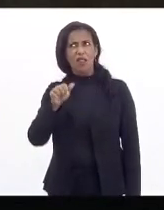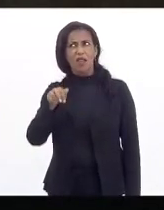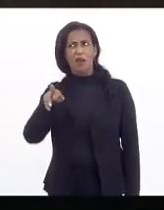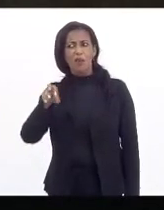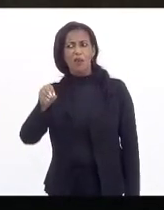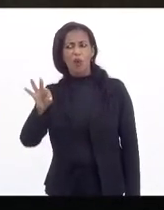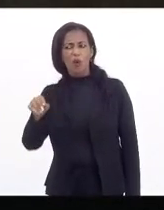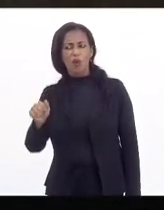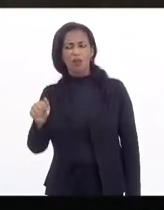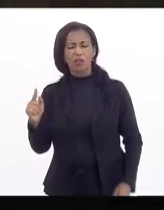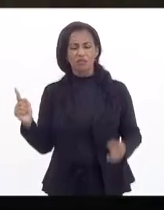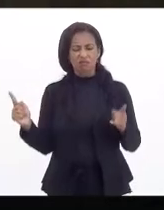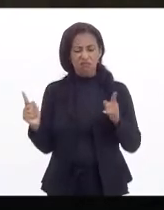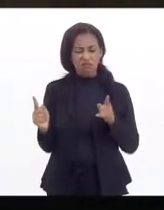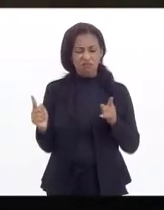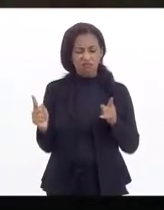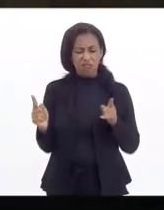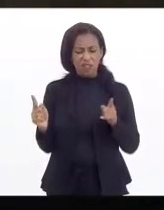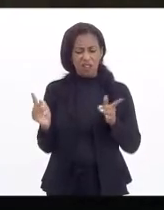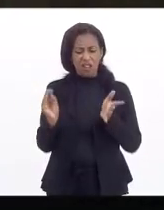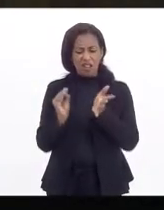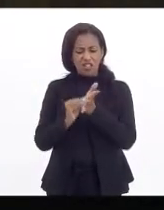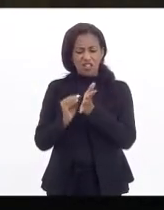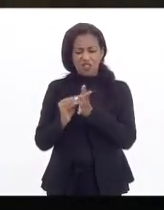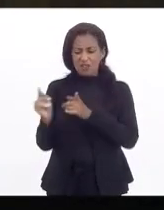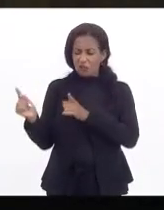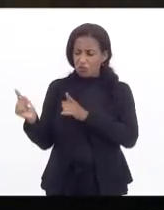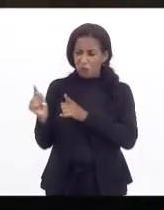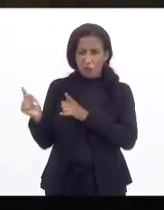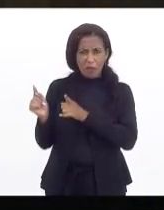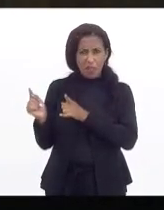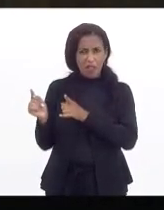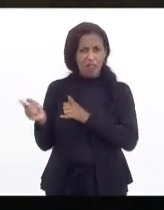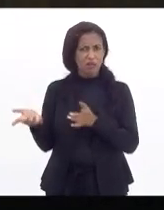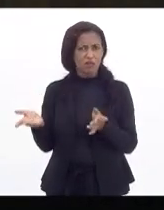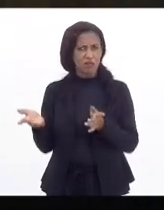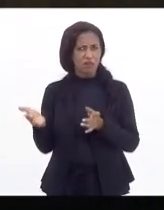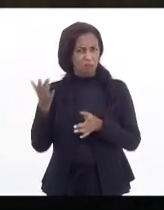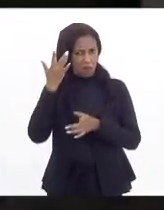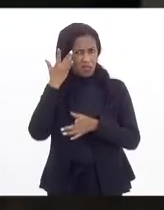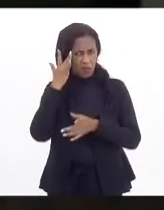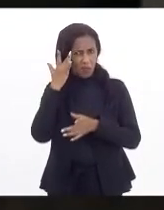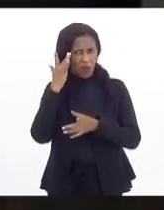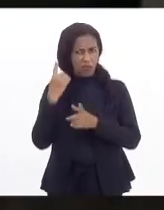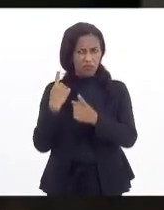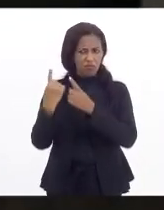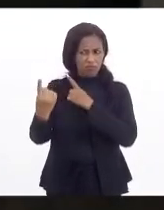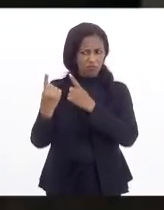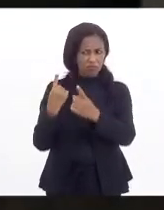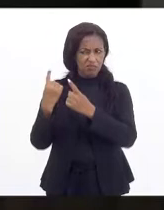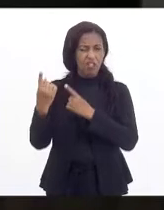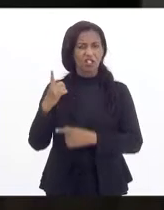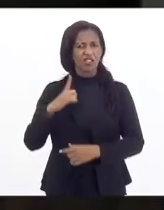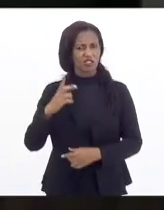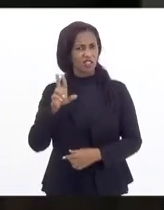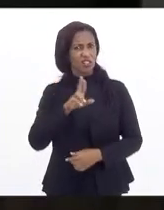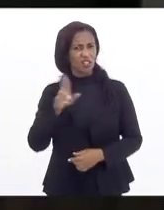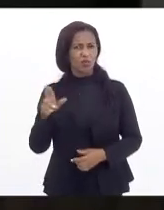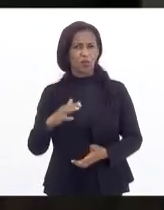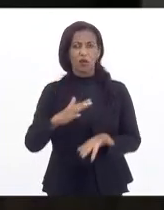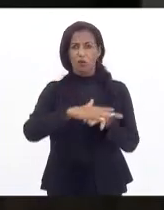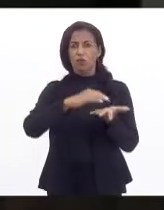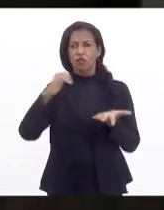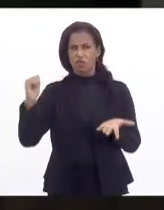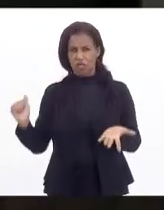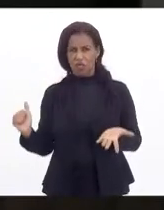Talvez faça um trechinho dela que não tem, porque ela já se chama Silveira da Mota. É. Pelo menos vai receber emenda, vai sair de pauta, e aí